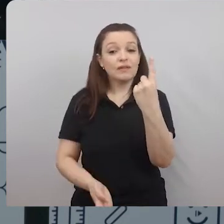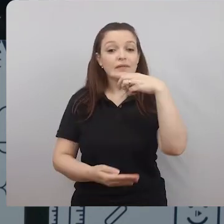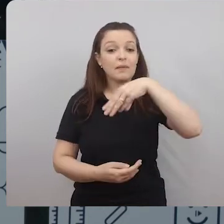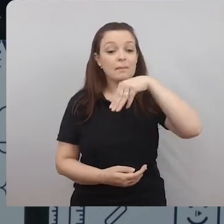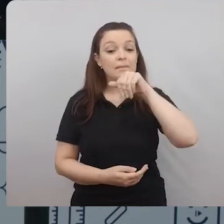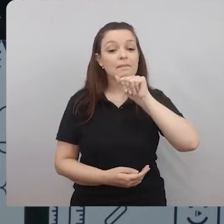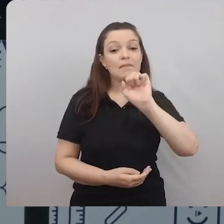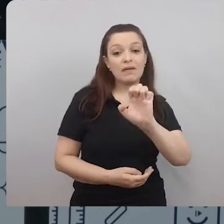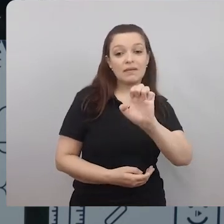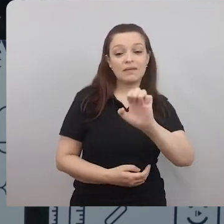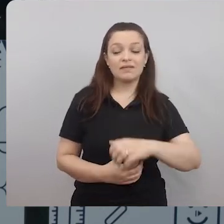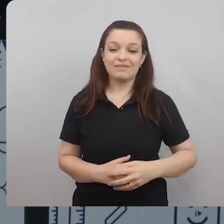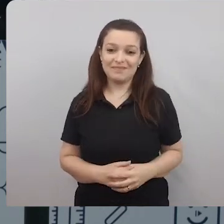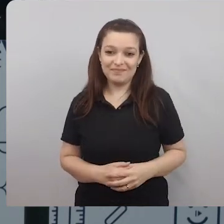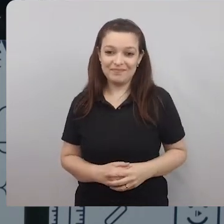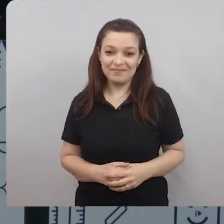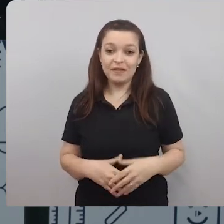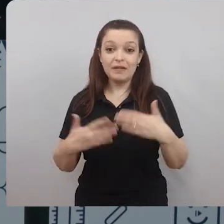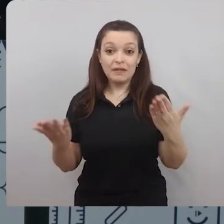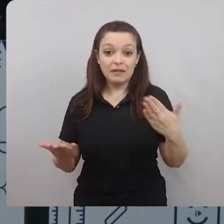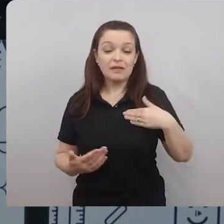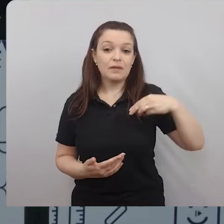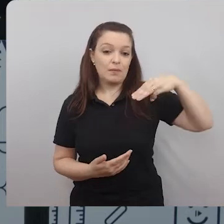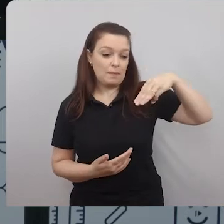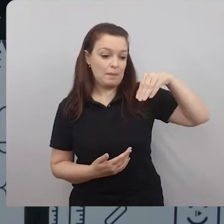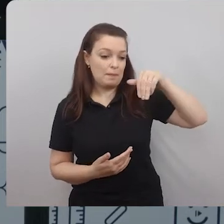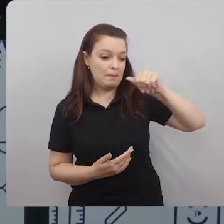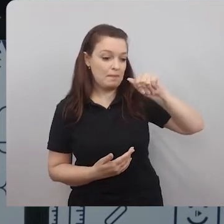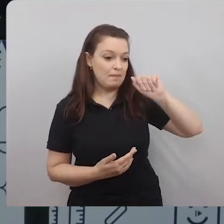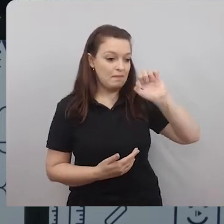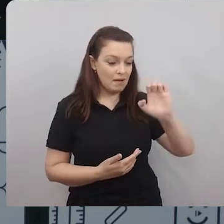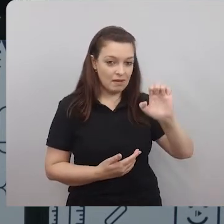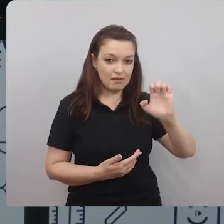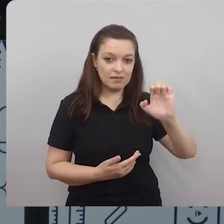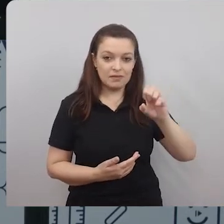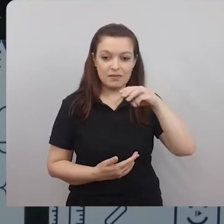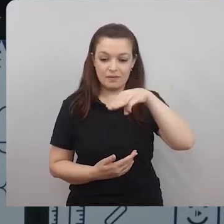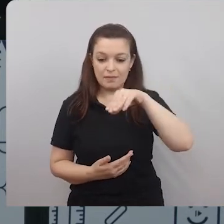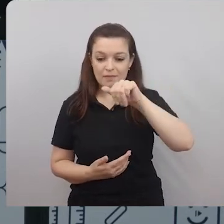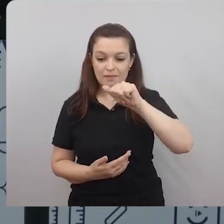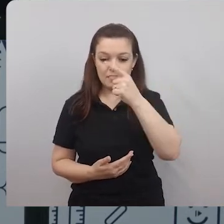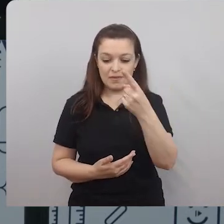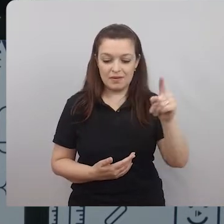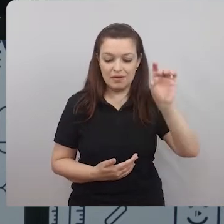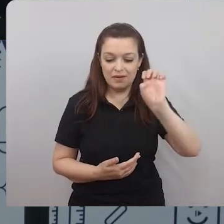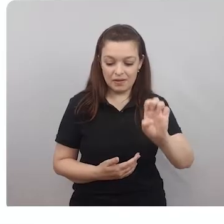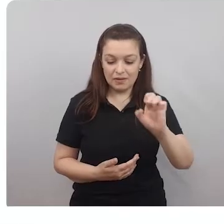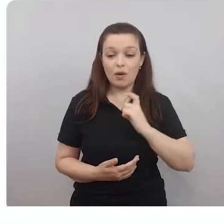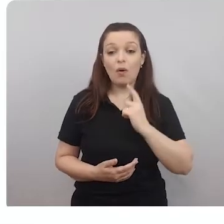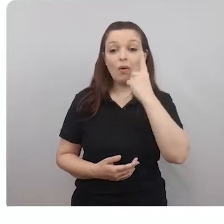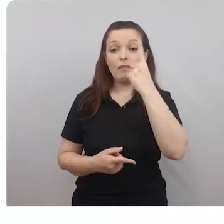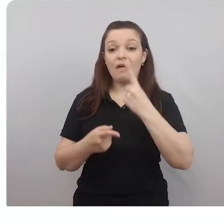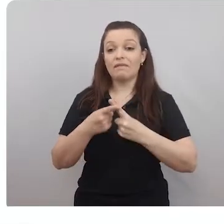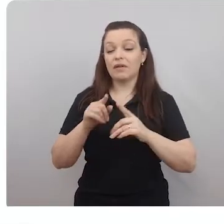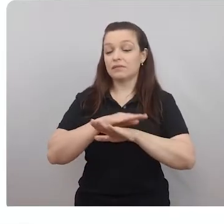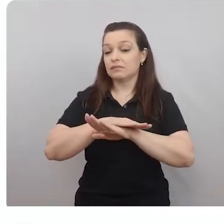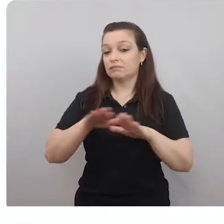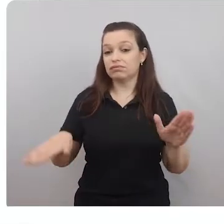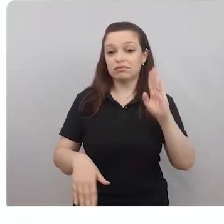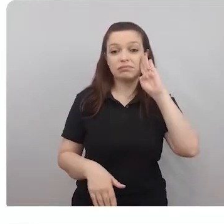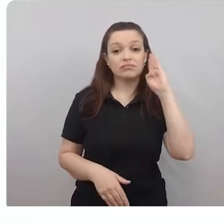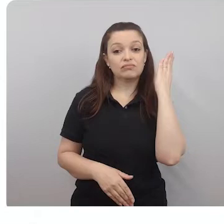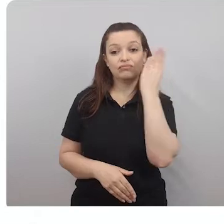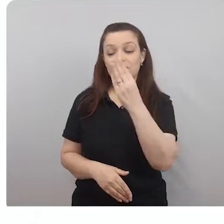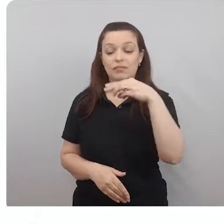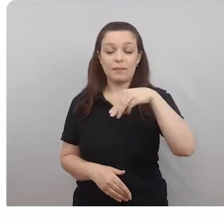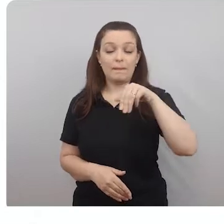sílaba só. Então, a palavra mãe tem só uma sílaba. Eu só abro a boca